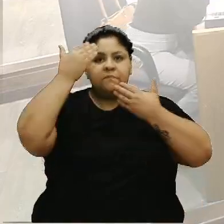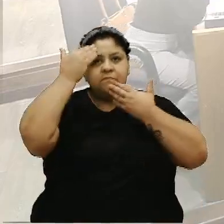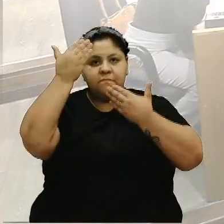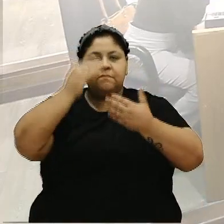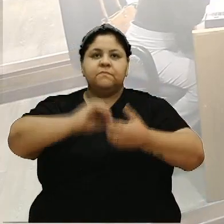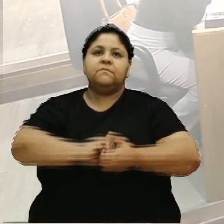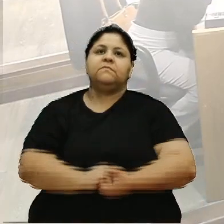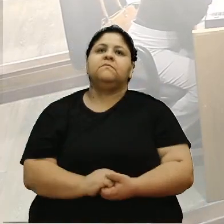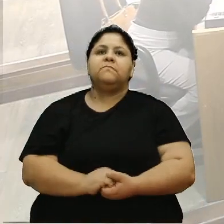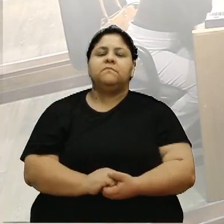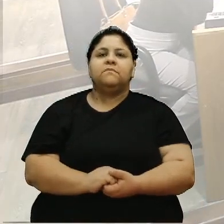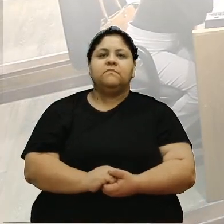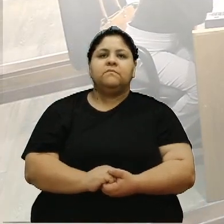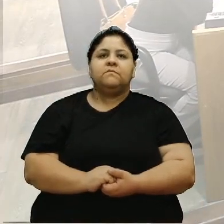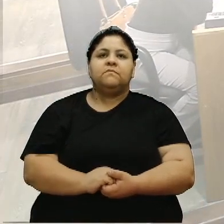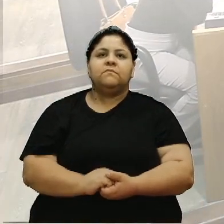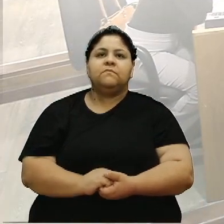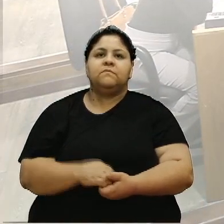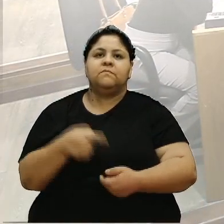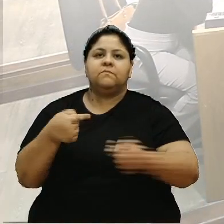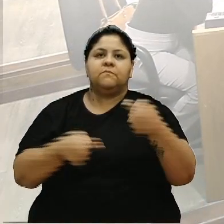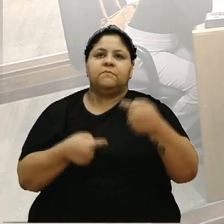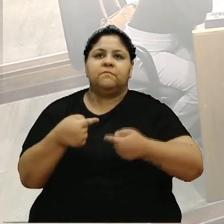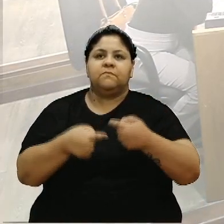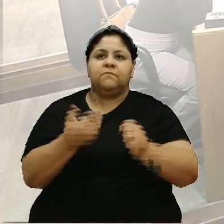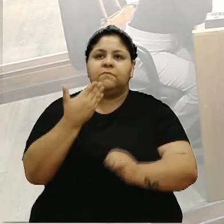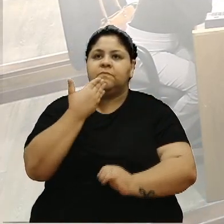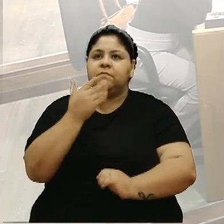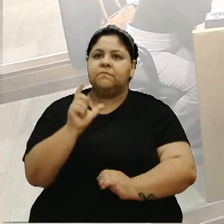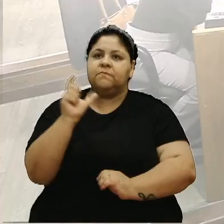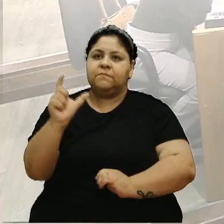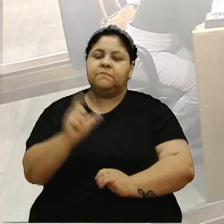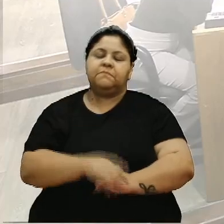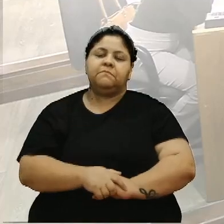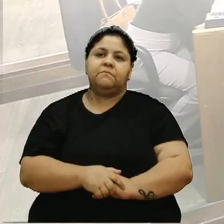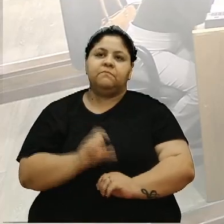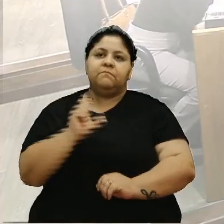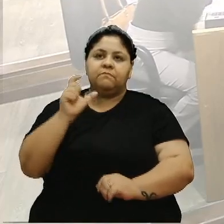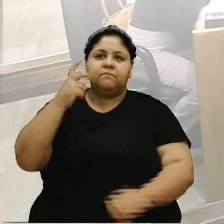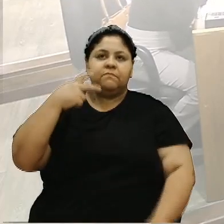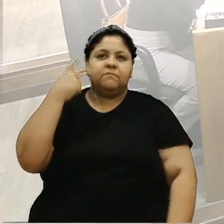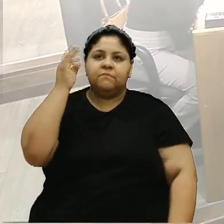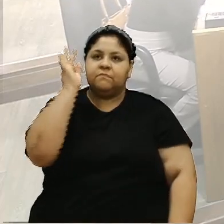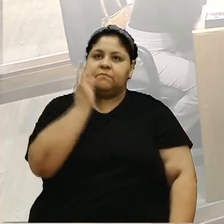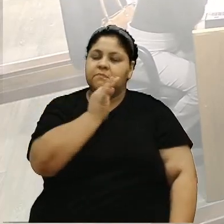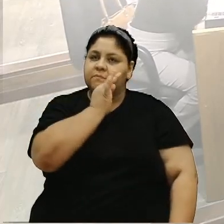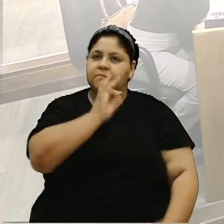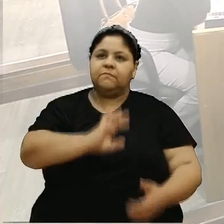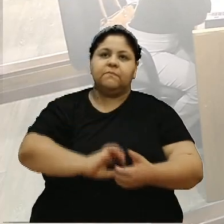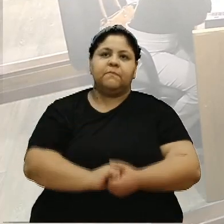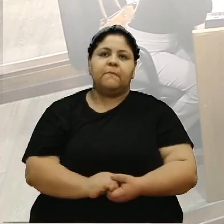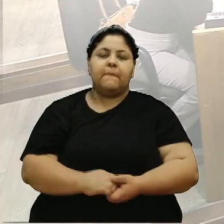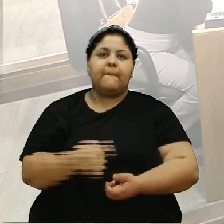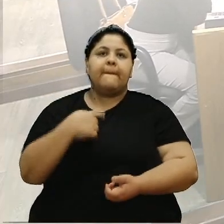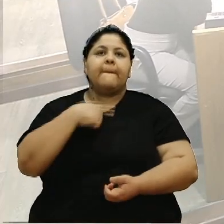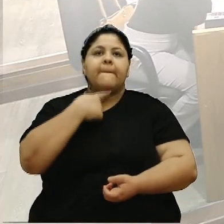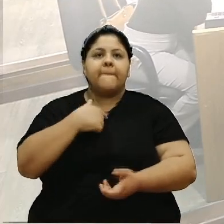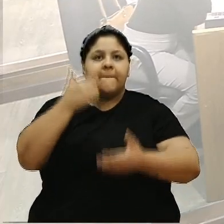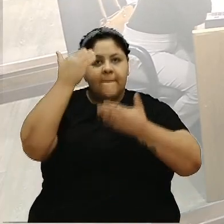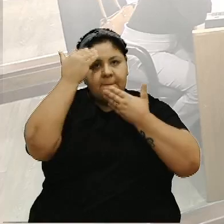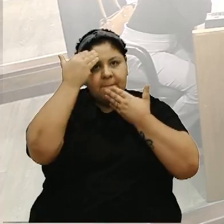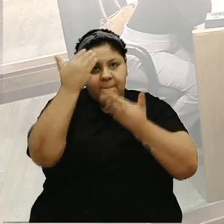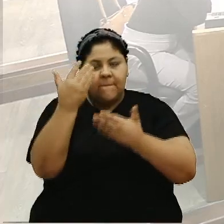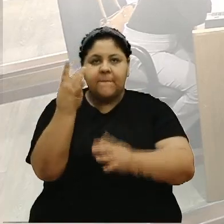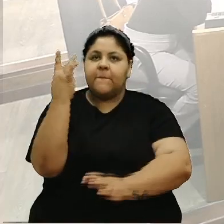vereador Wagner Petrini. Em discussão. Peço a palavra. Com a palavra, a vereadora Tatiane Frisso. Eu gostaria de agradecer